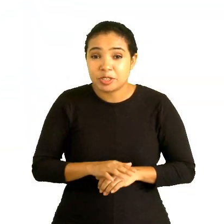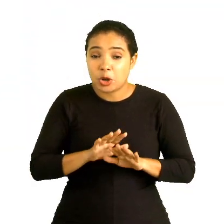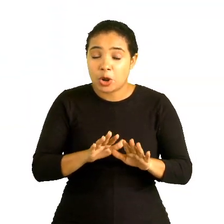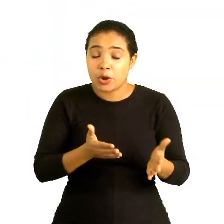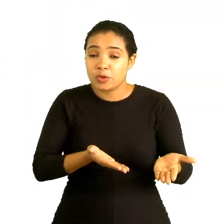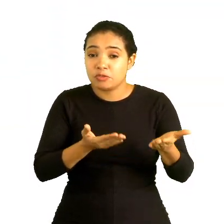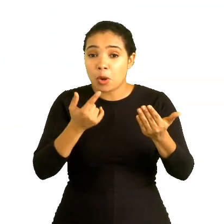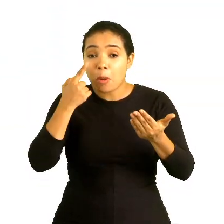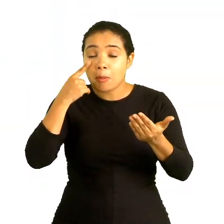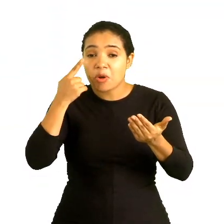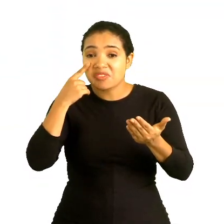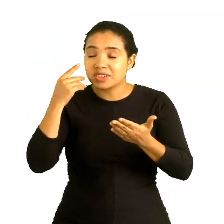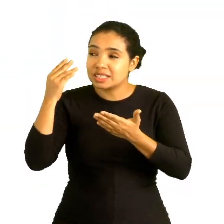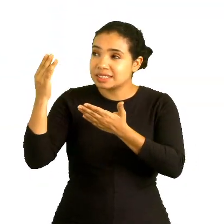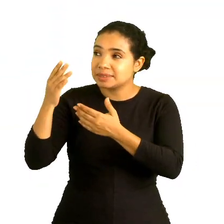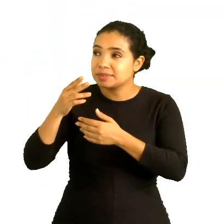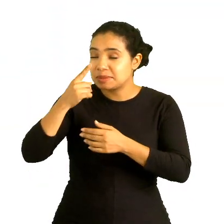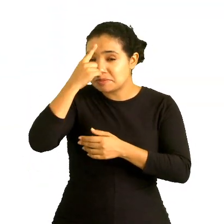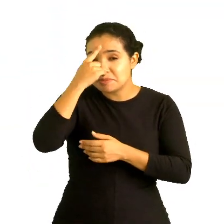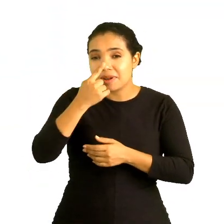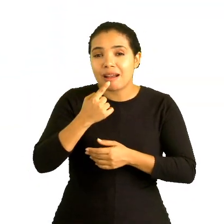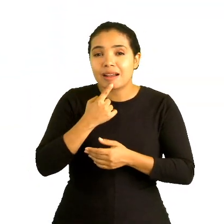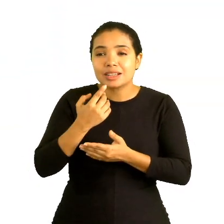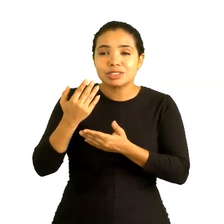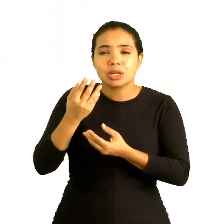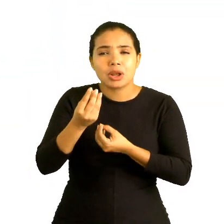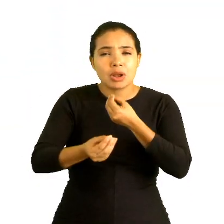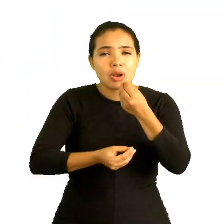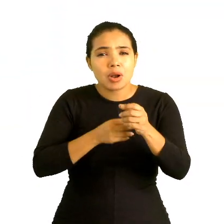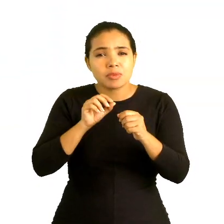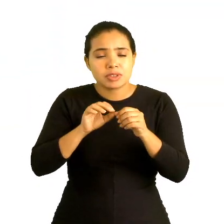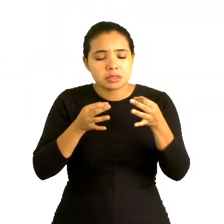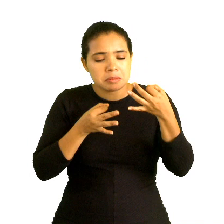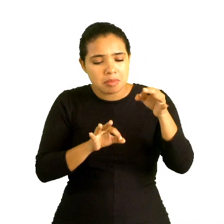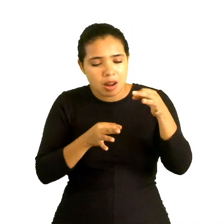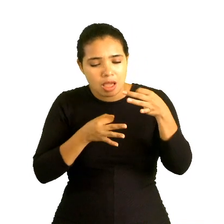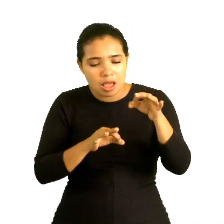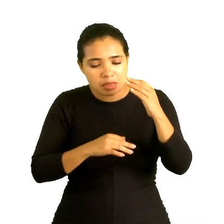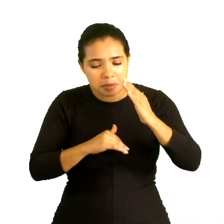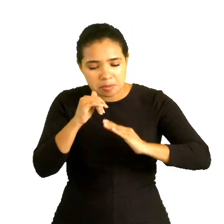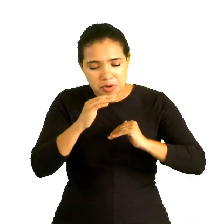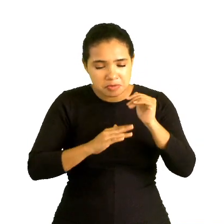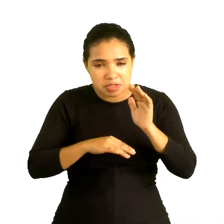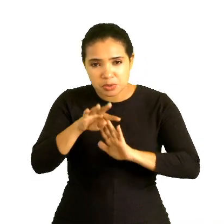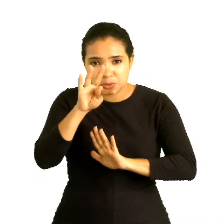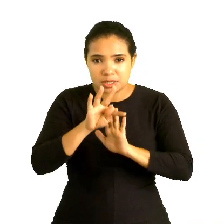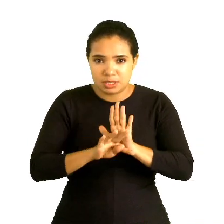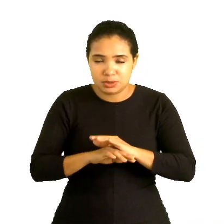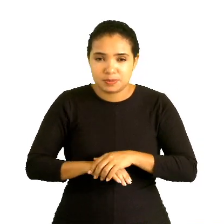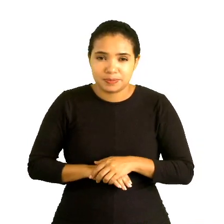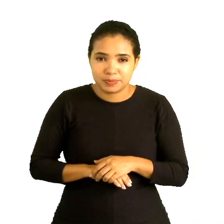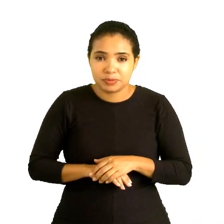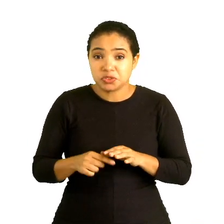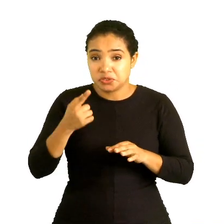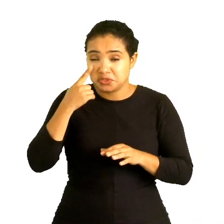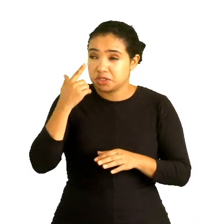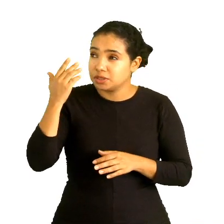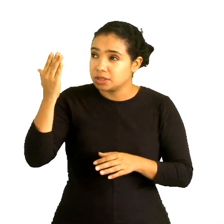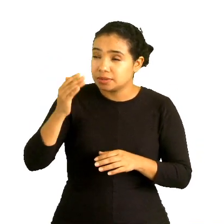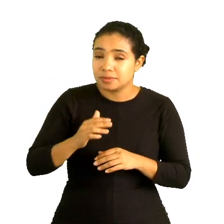Vamos ver nessa imagem como fazer um planejamento da produção textual? Olha